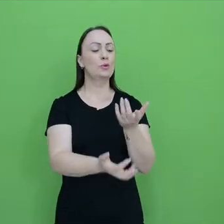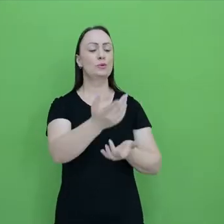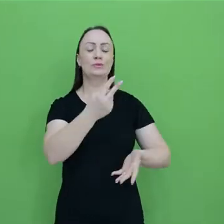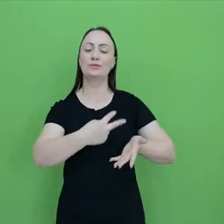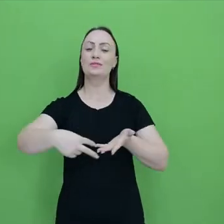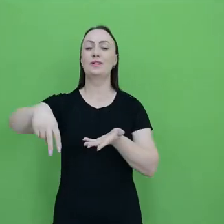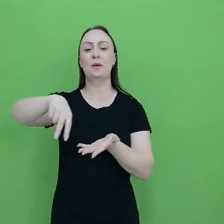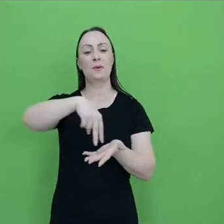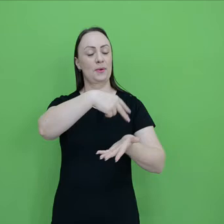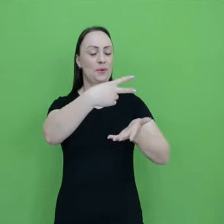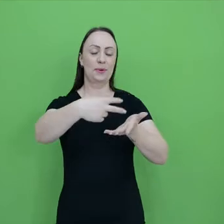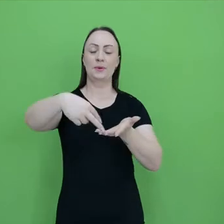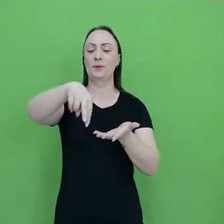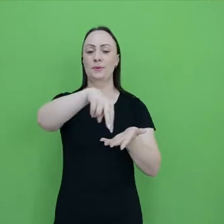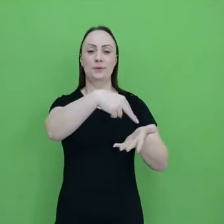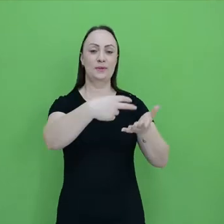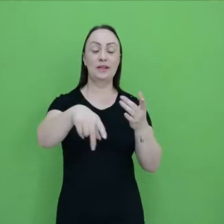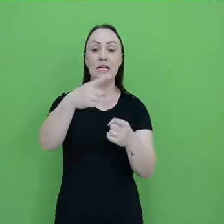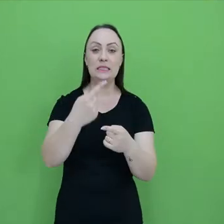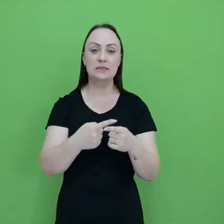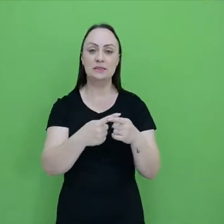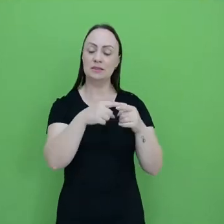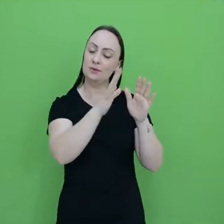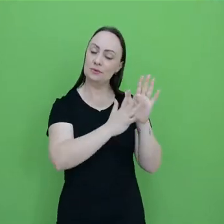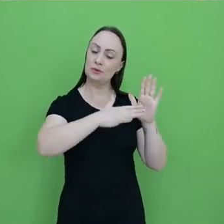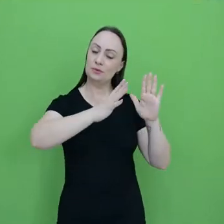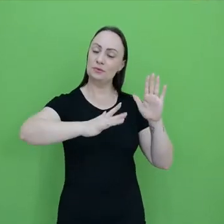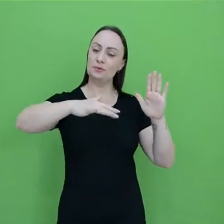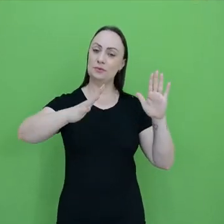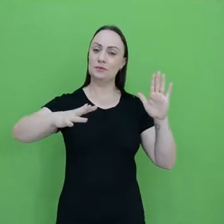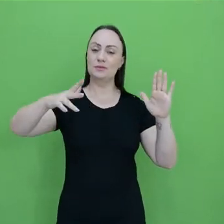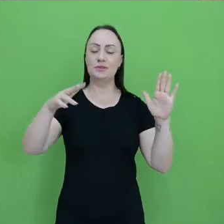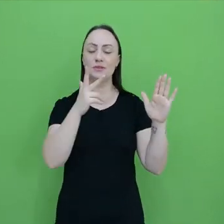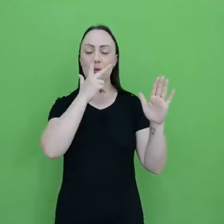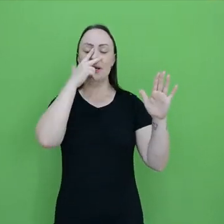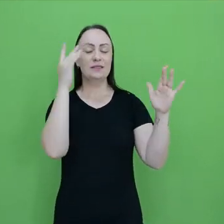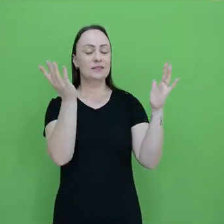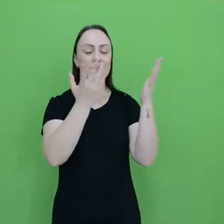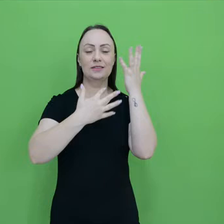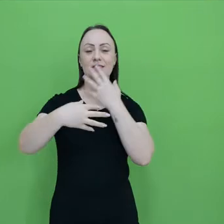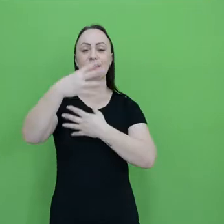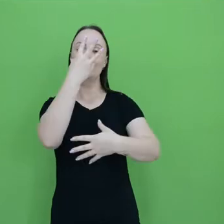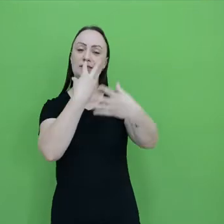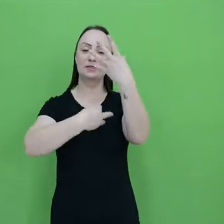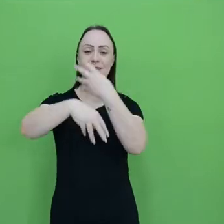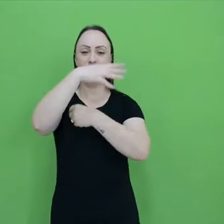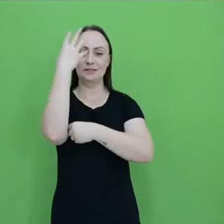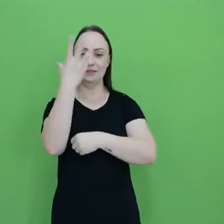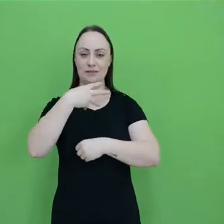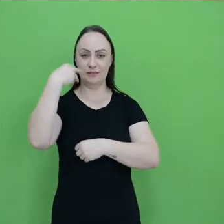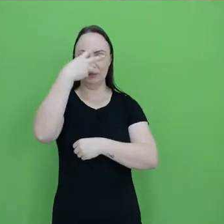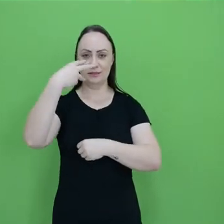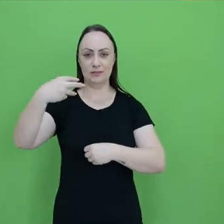a crepitar. Todas as notas e melodias pareciam enfeitiçar.